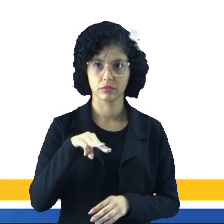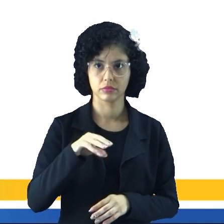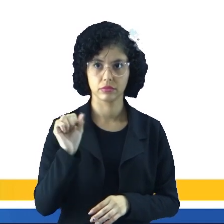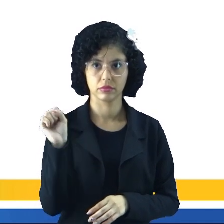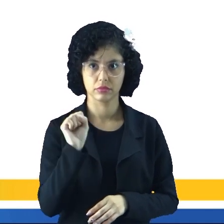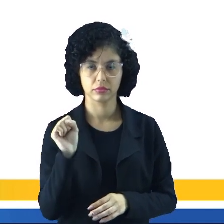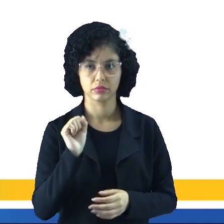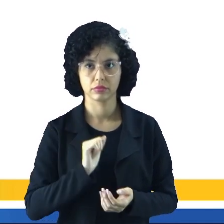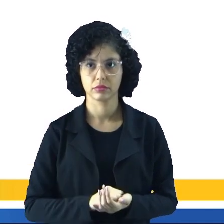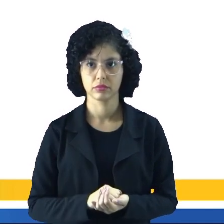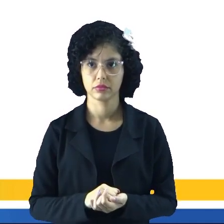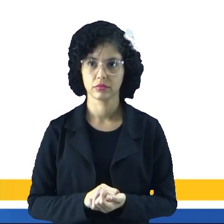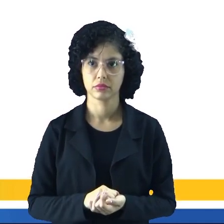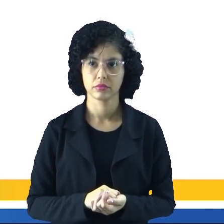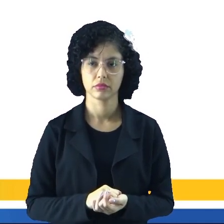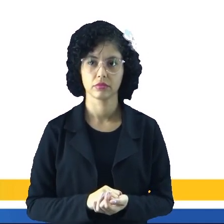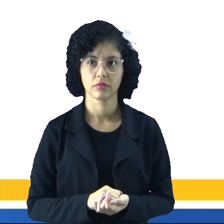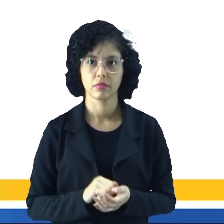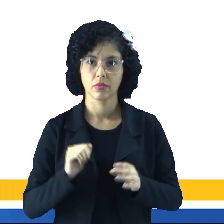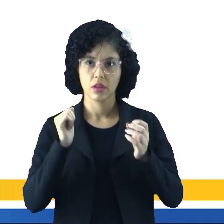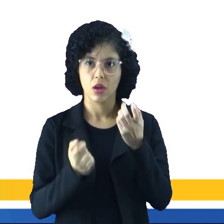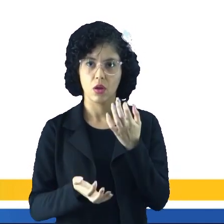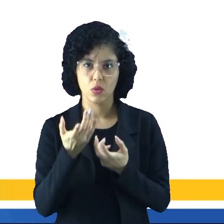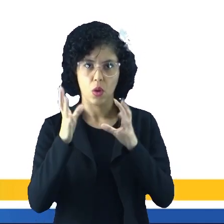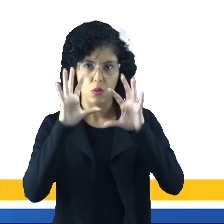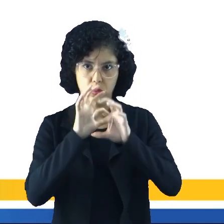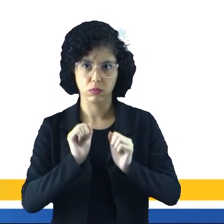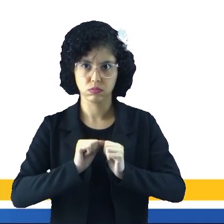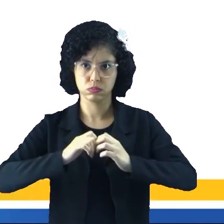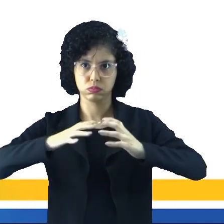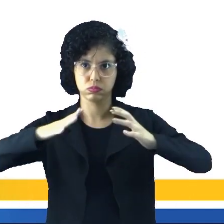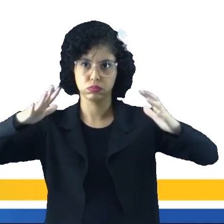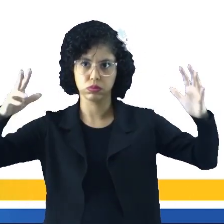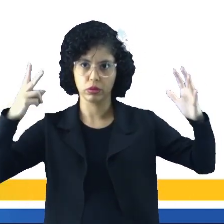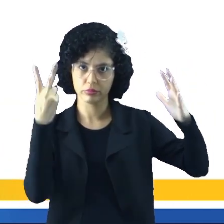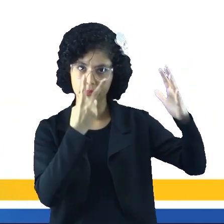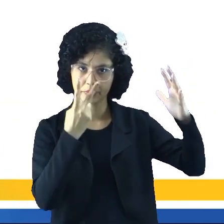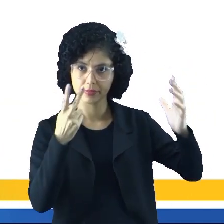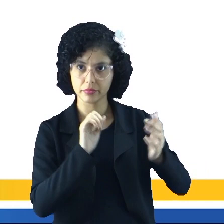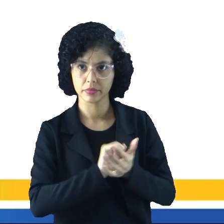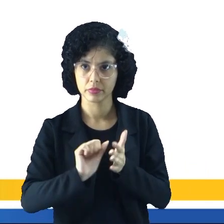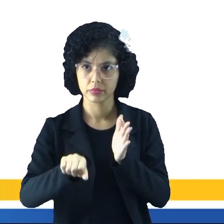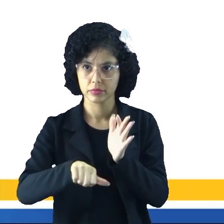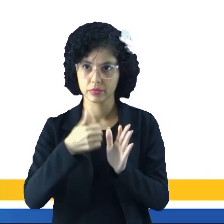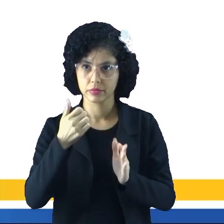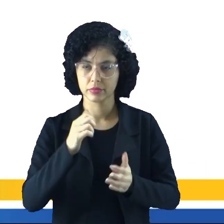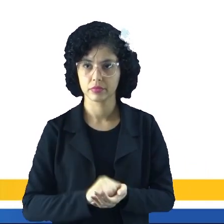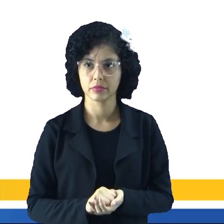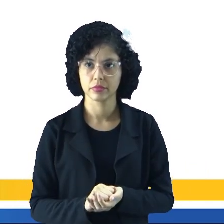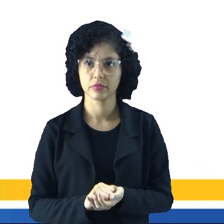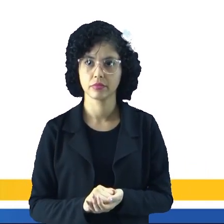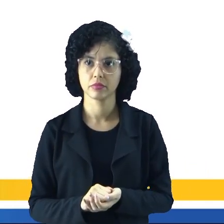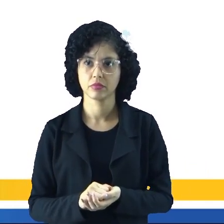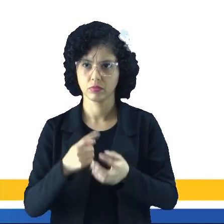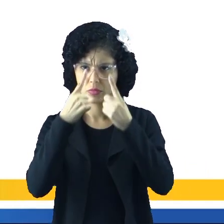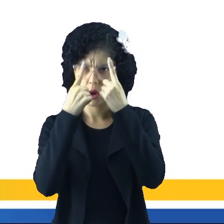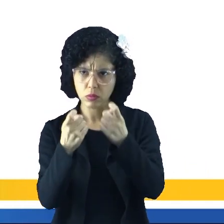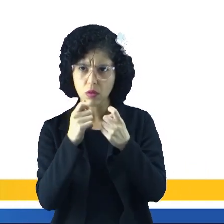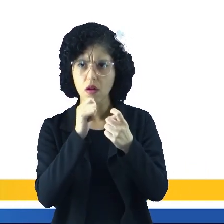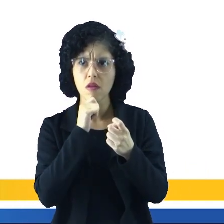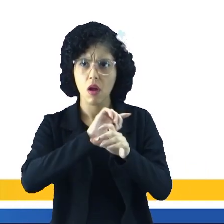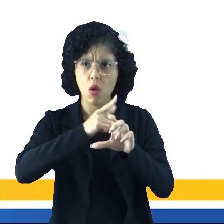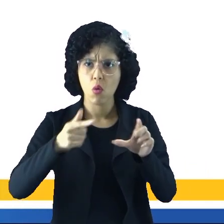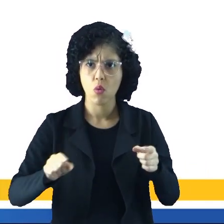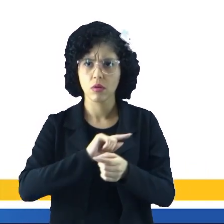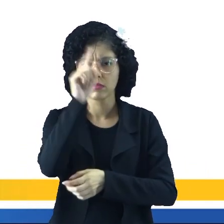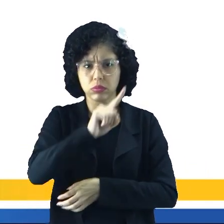microsegundos. O ar é aquecido, né, se expande e gera duas ondas. A primeira é uma violenta